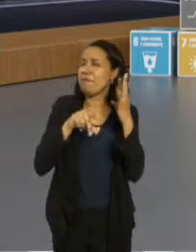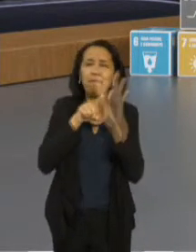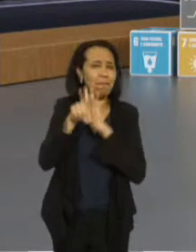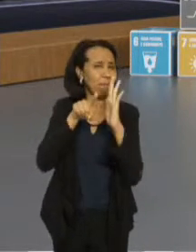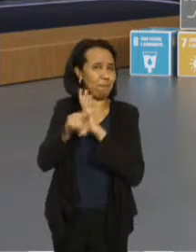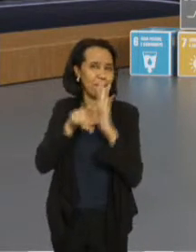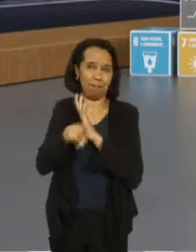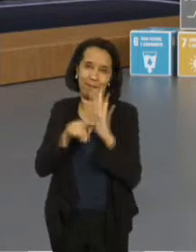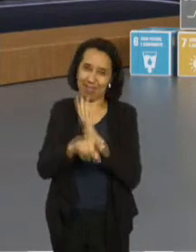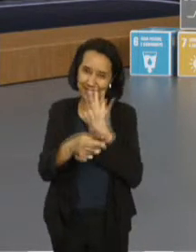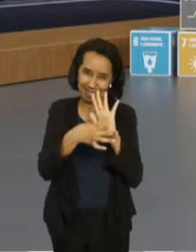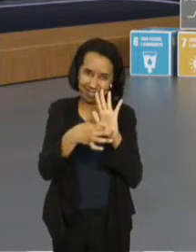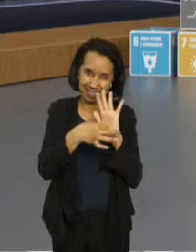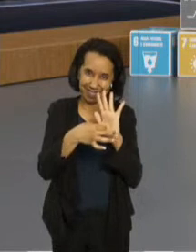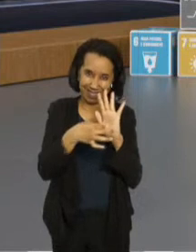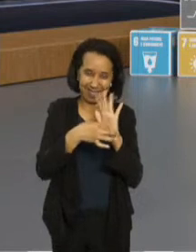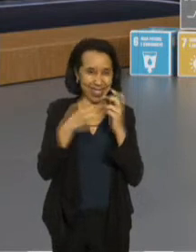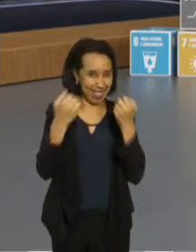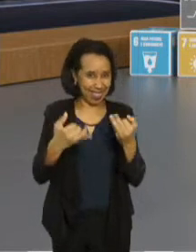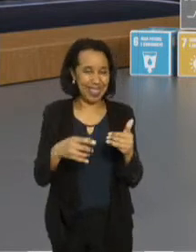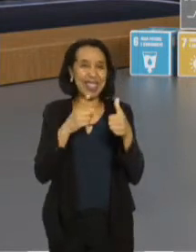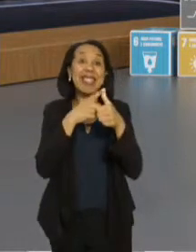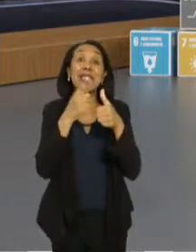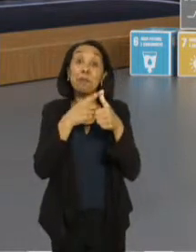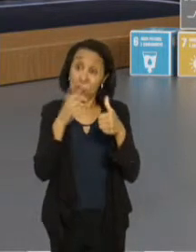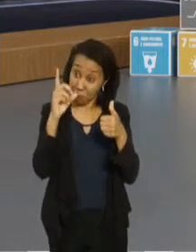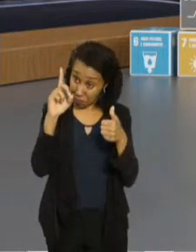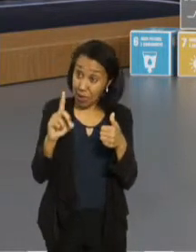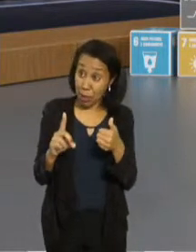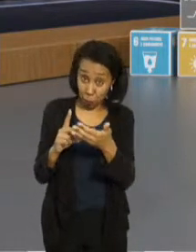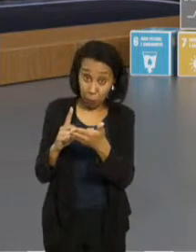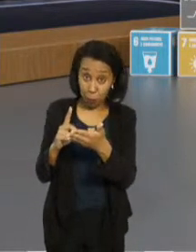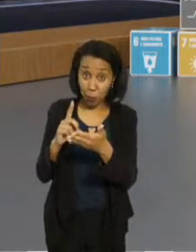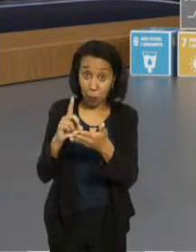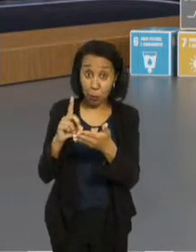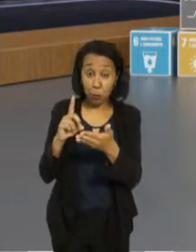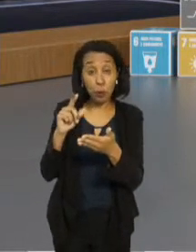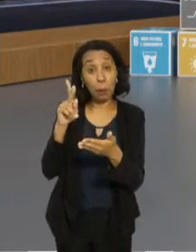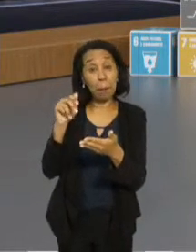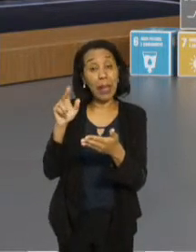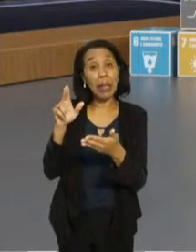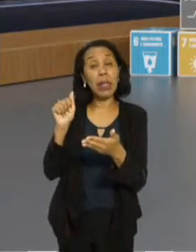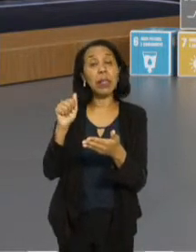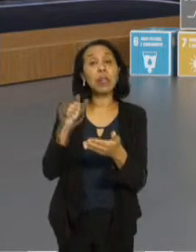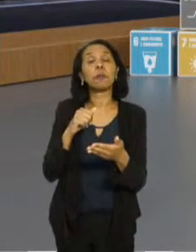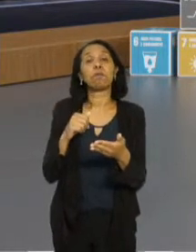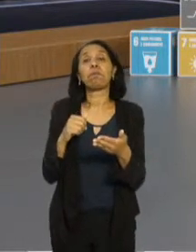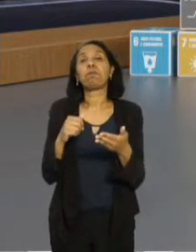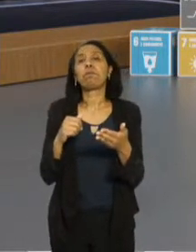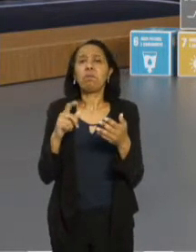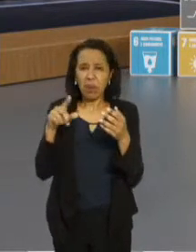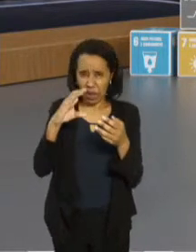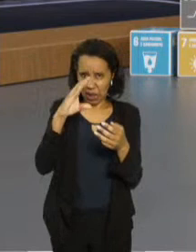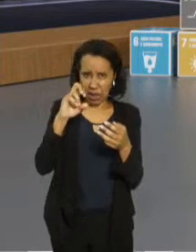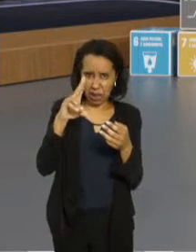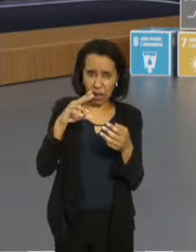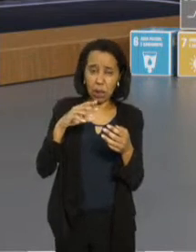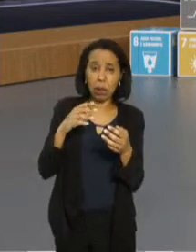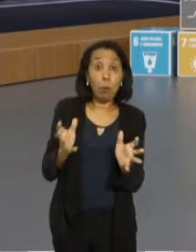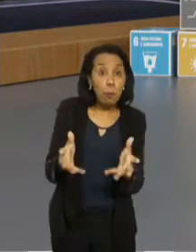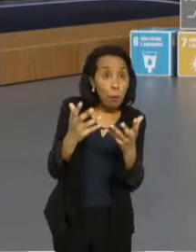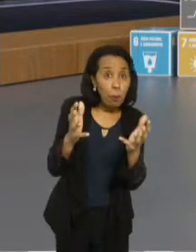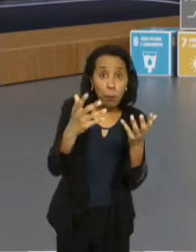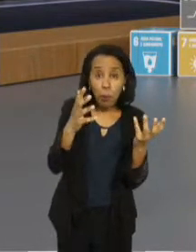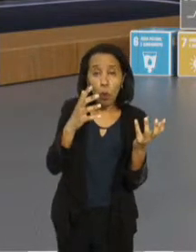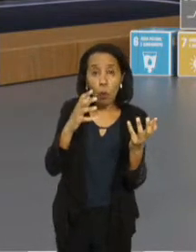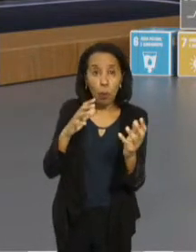perguntas aqui do nosso público. Eu vou passar primeiro para a doutora Patrícia. A CETESB promove a educação ambiental das regiões